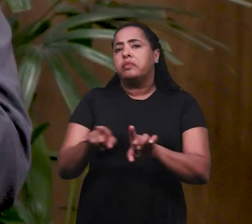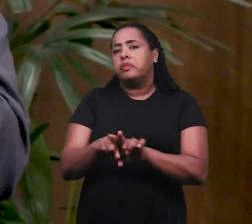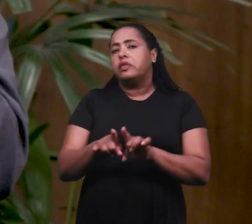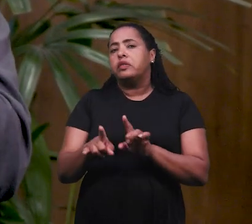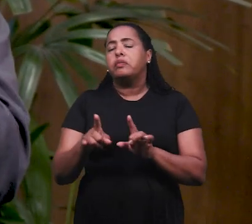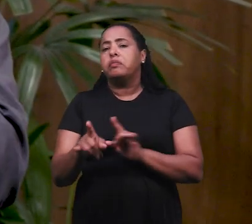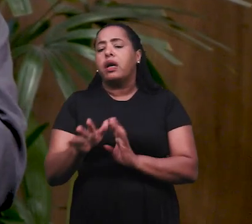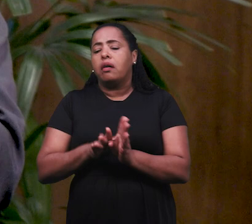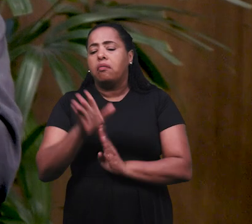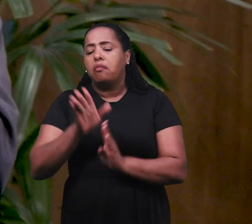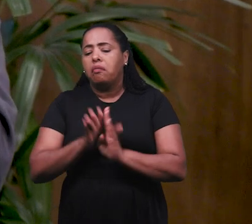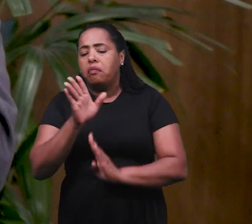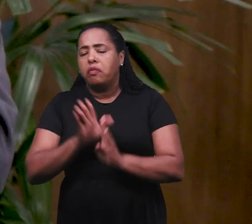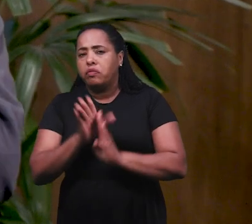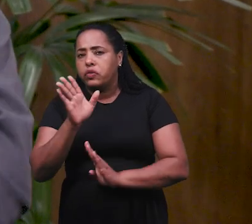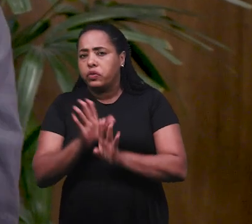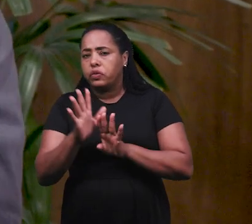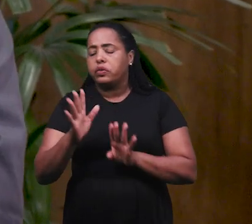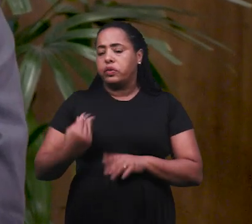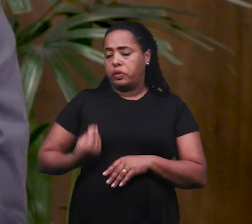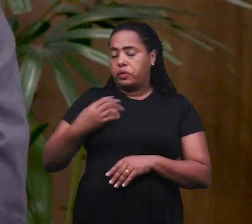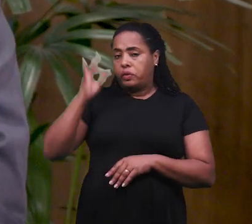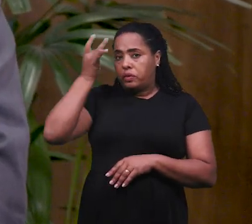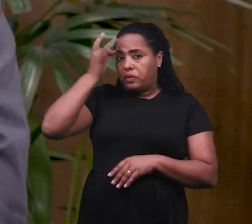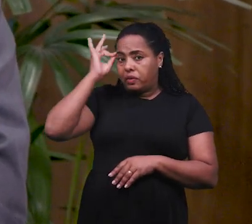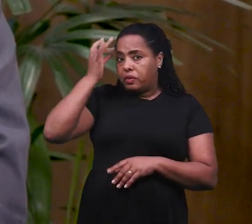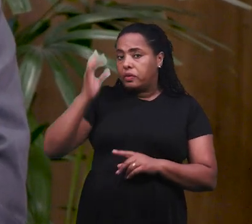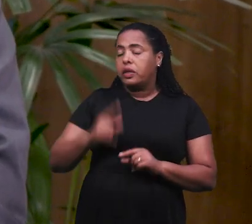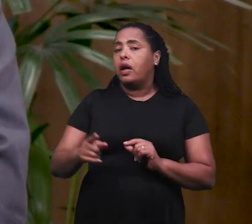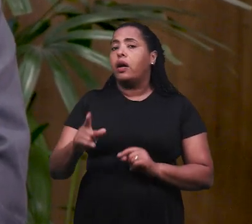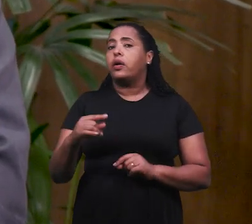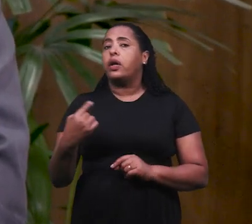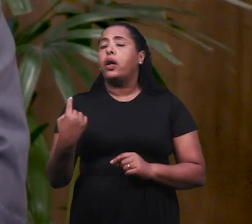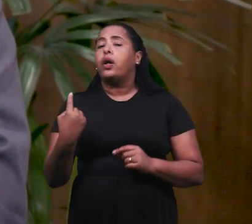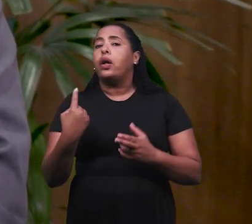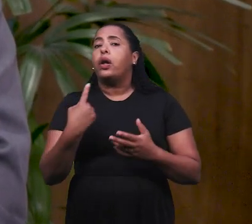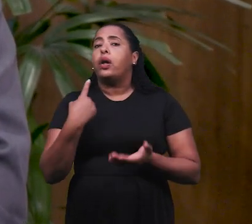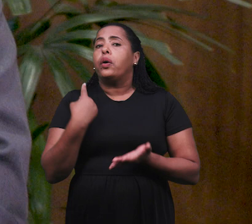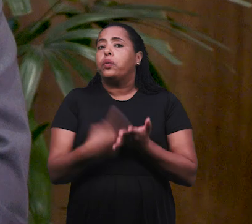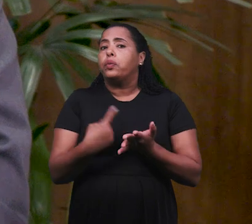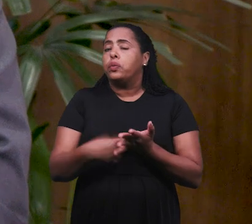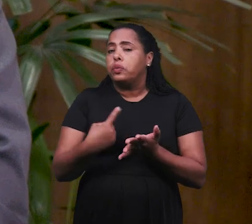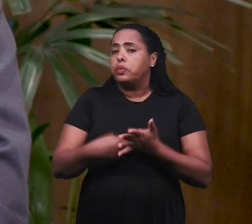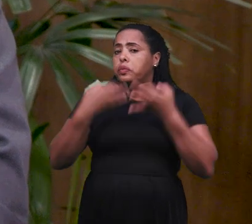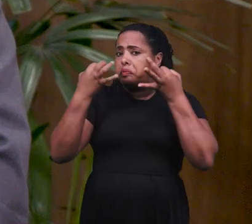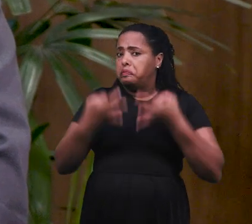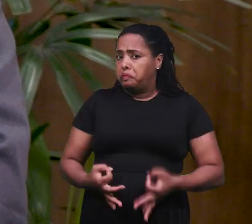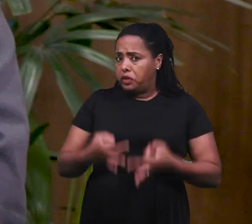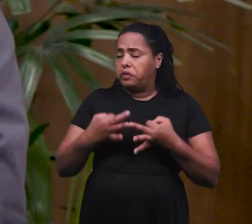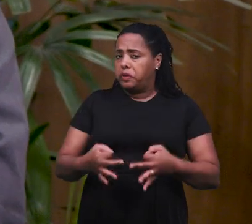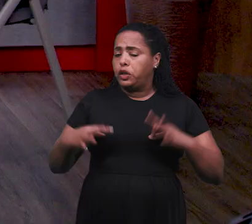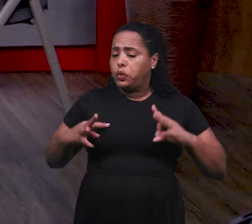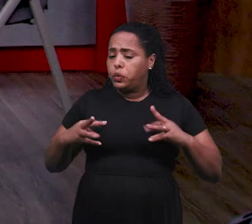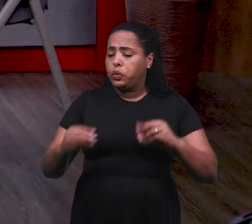esse aconselhamento mais pelo lado espiritual é um complemento também essencial, né? Faz realmente